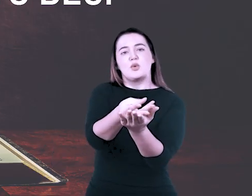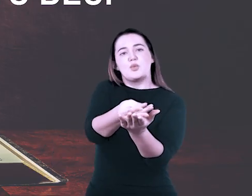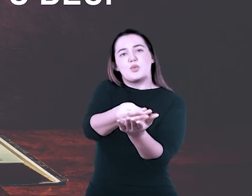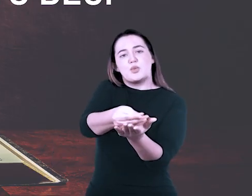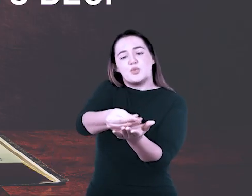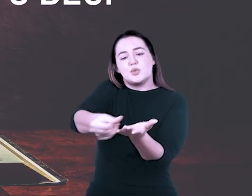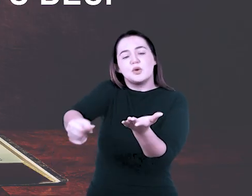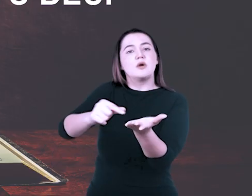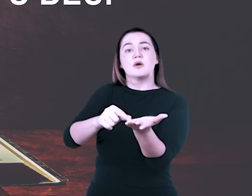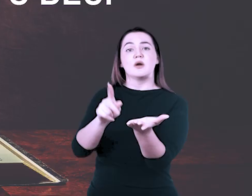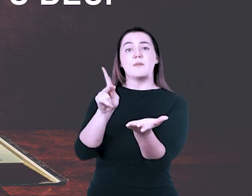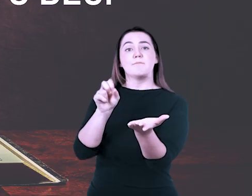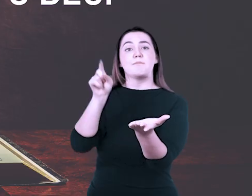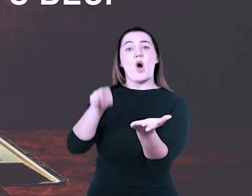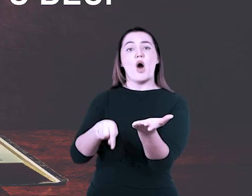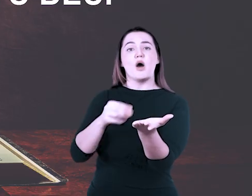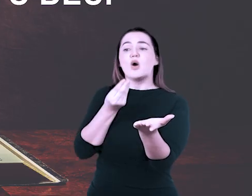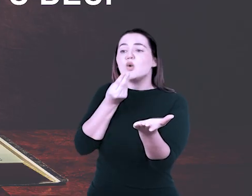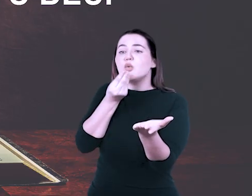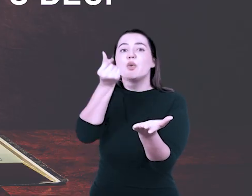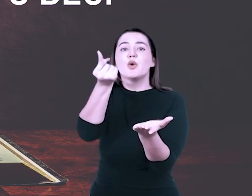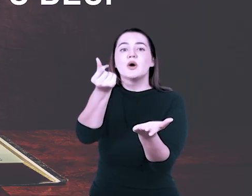ser pó. Tá claro?